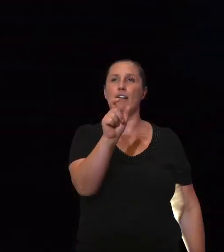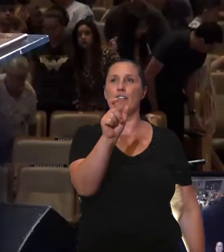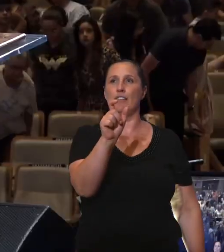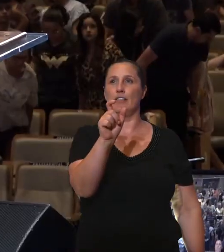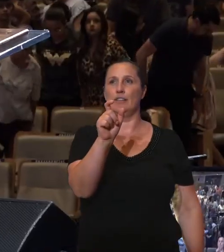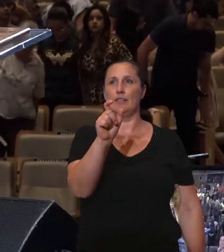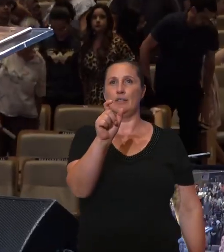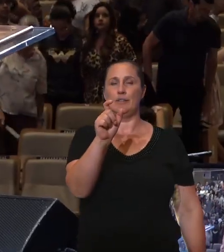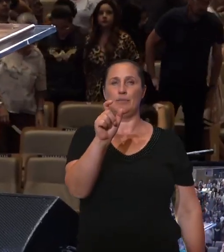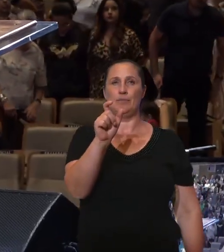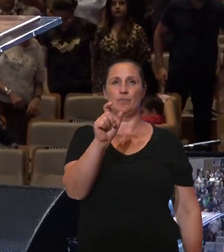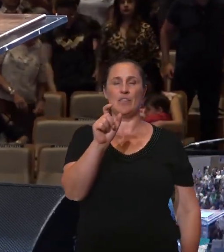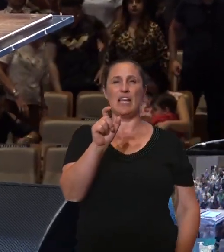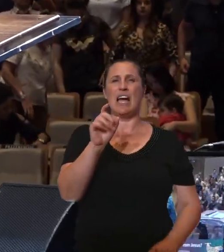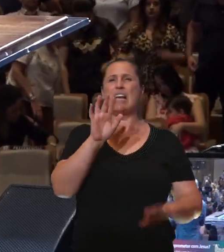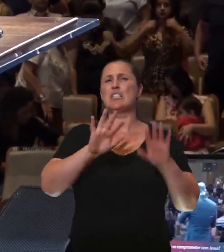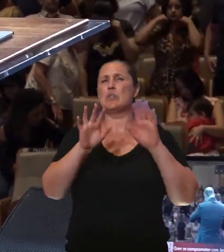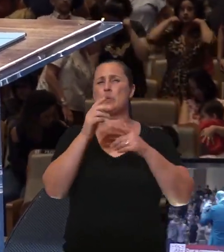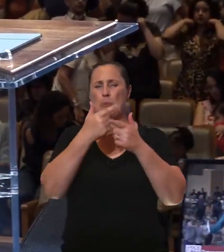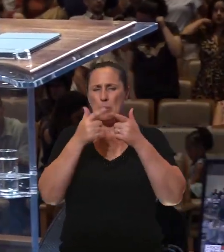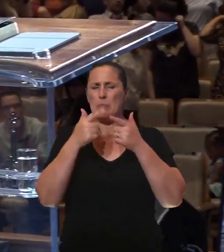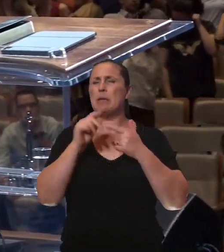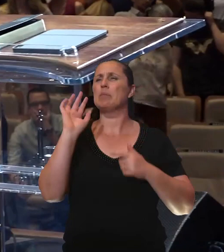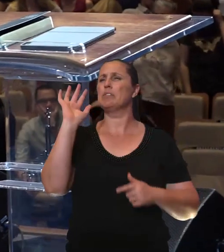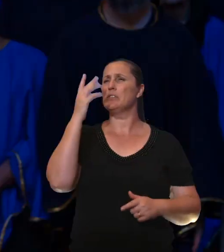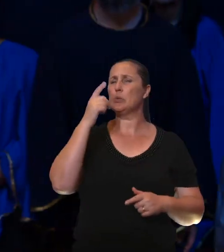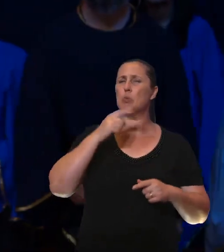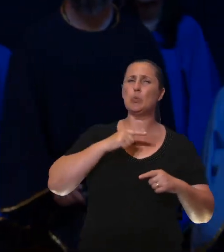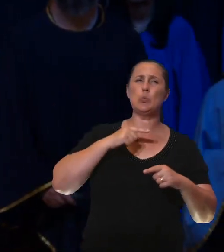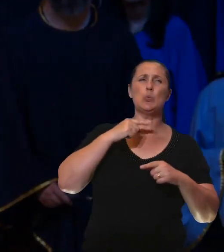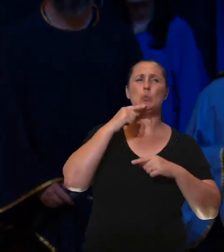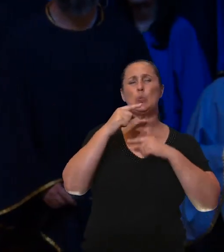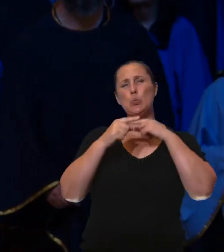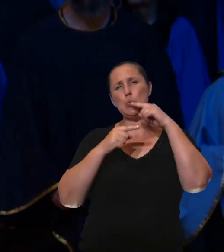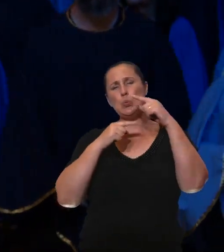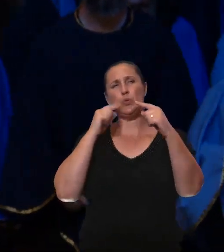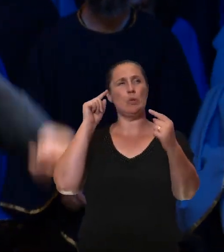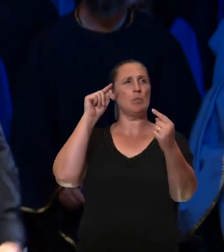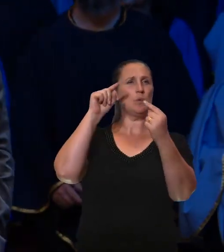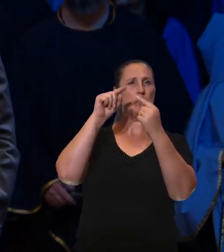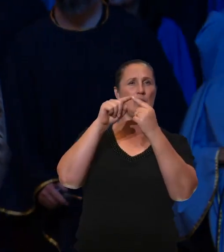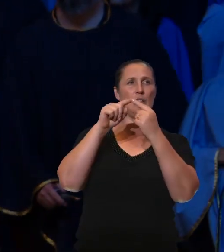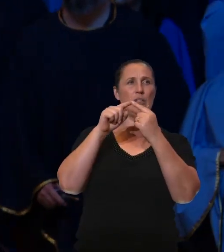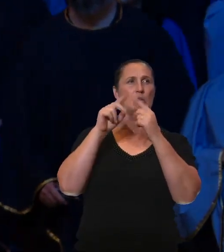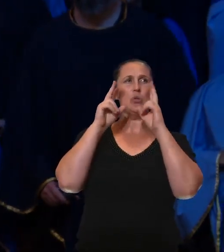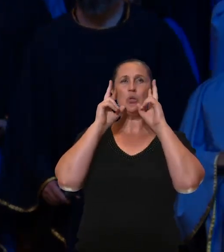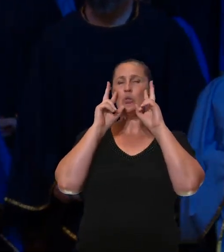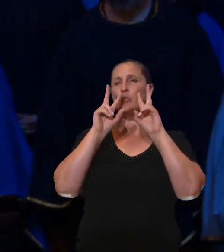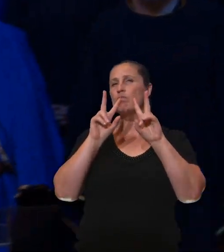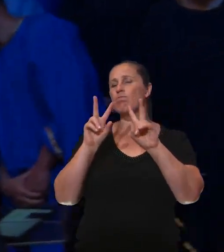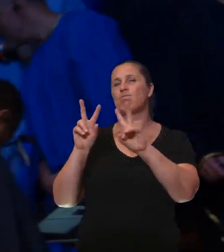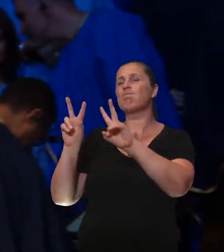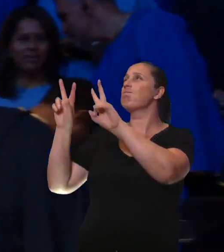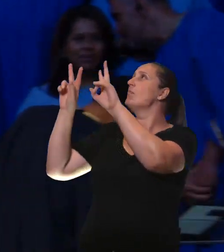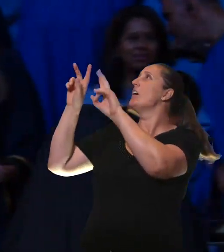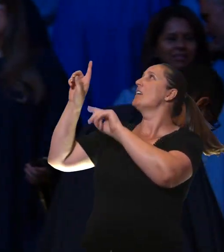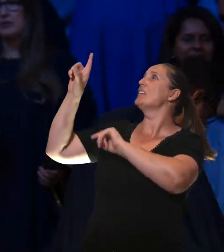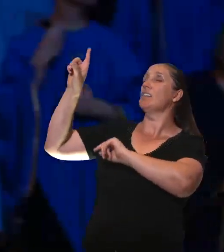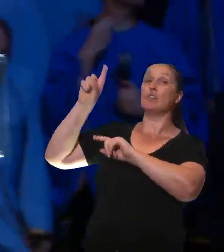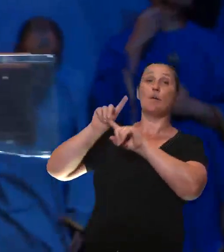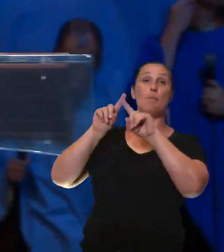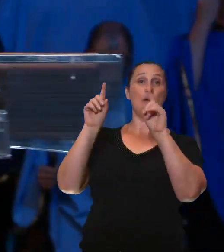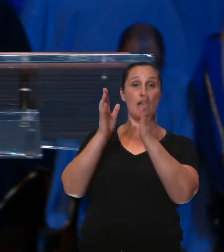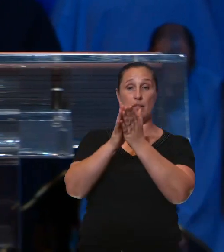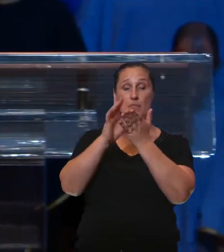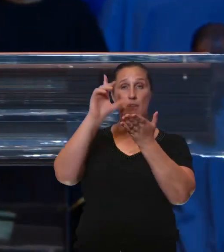A visão pode estar ruim, a gente pode ter dúvida do propósito, pode não estar enxergando Deus, mas a palavra de Deus,